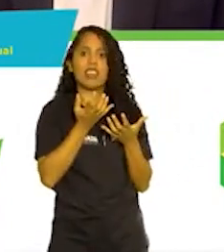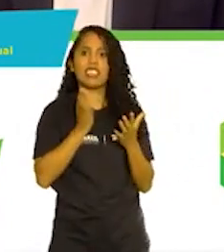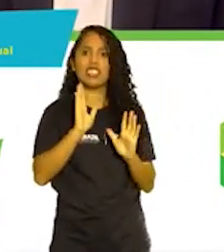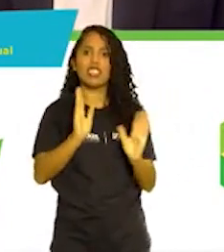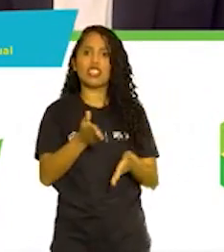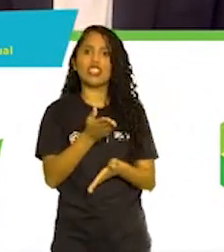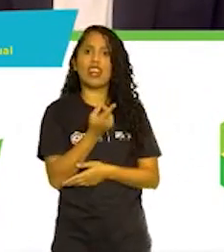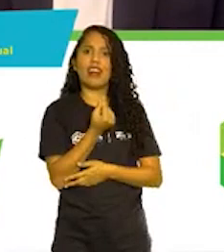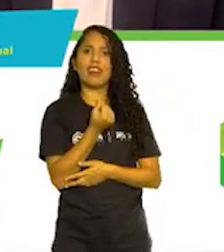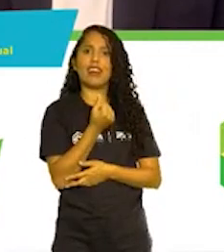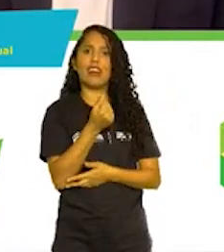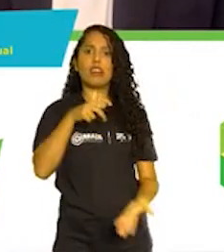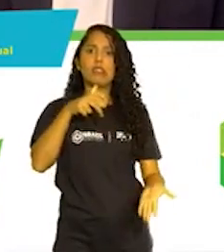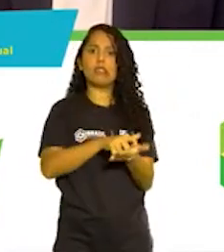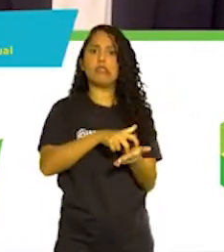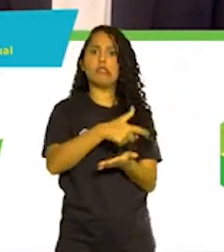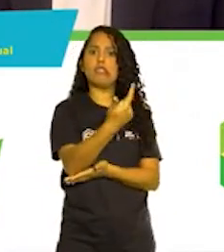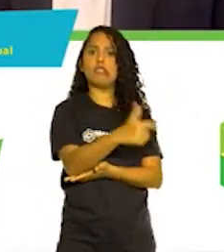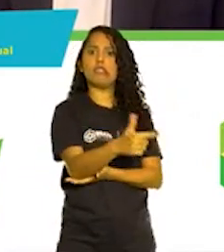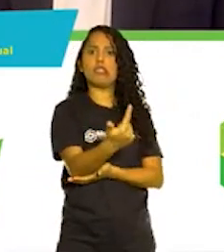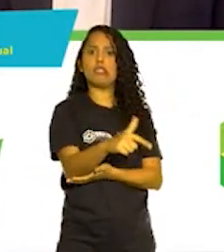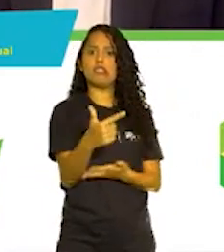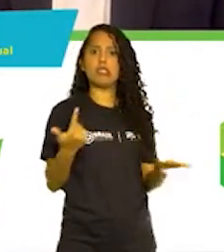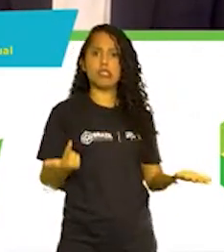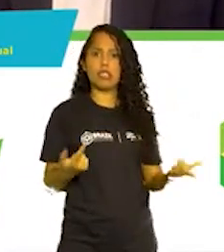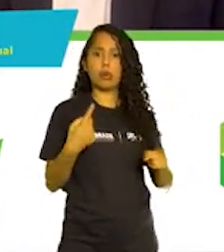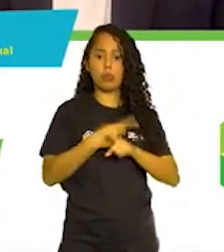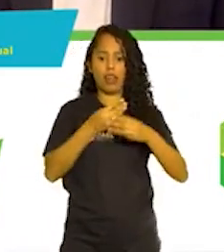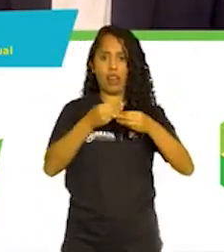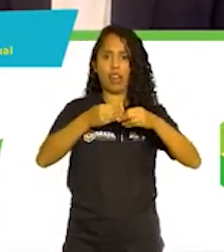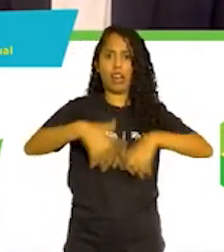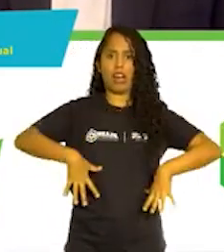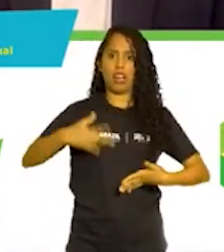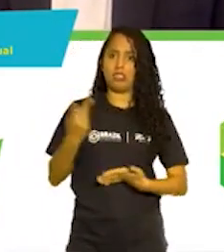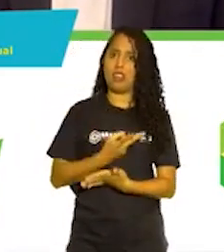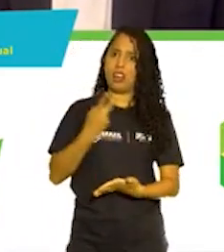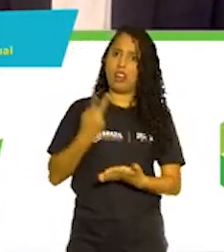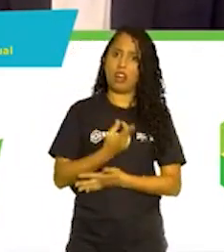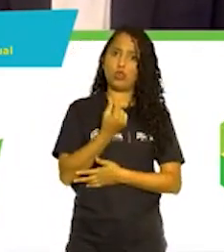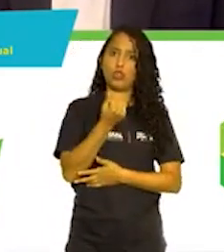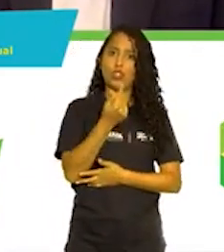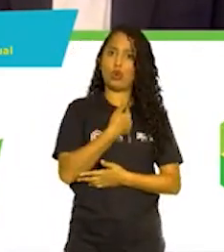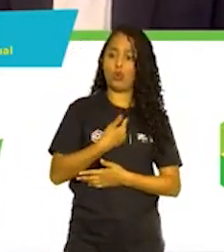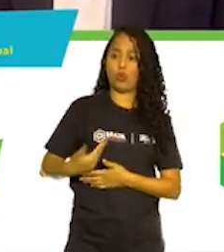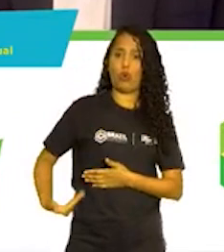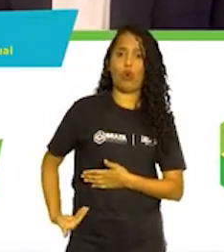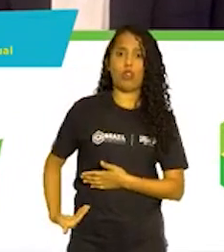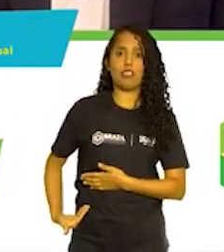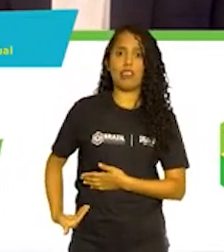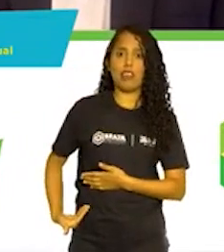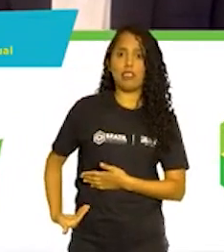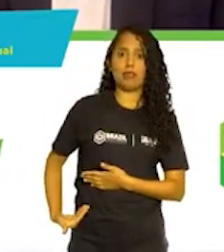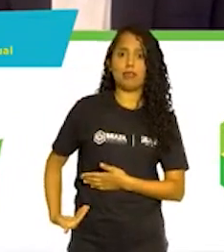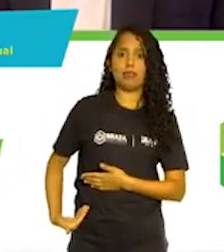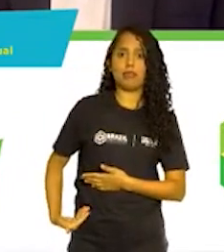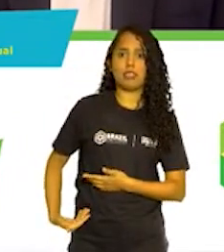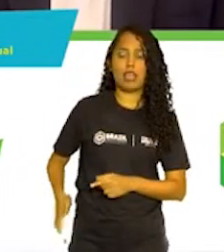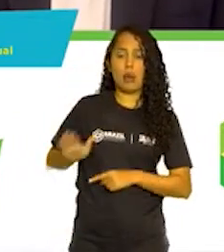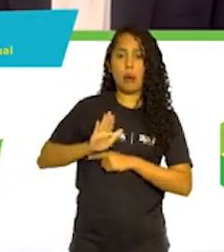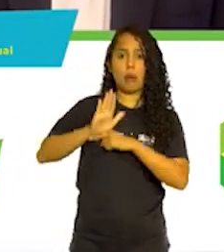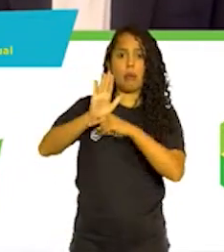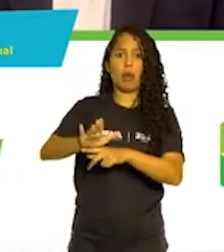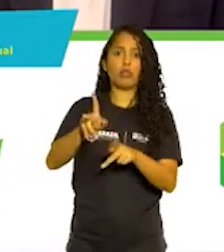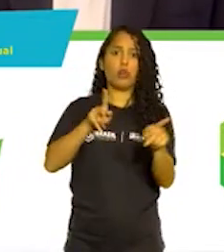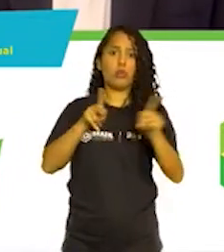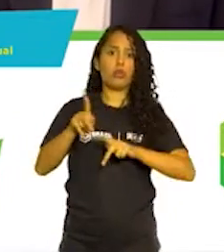é punido por gastar mal o dinheiro público. E o Brasil é capaz, só vou terminar dizendo isso,